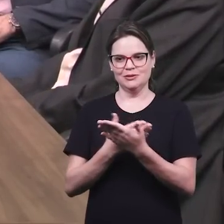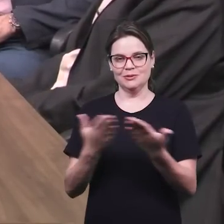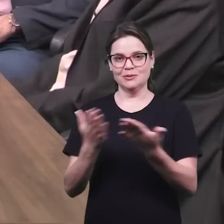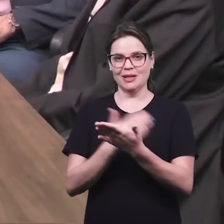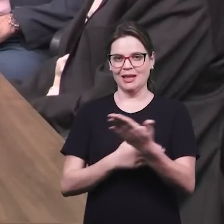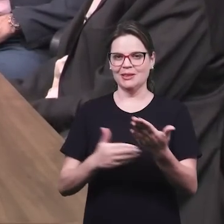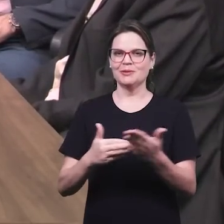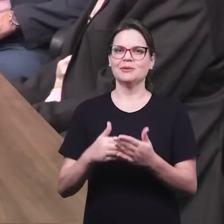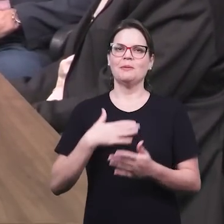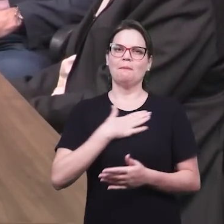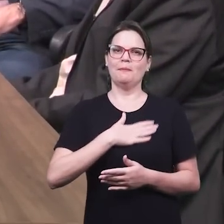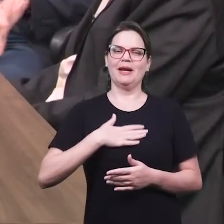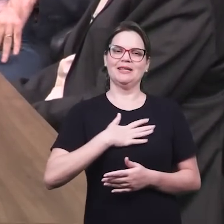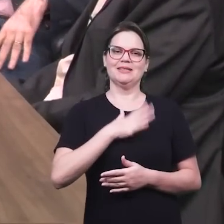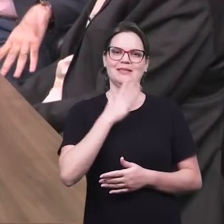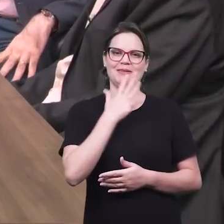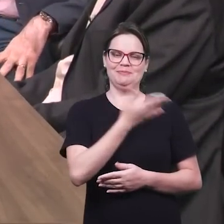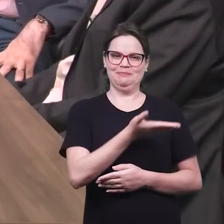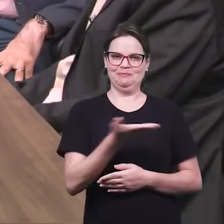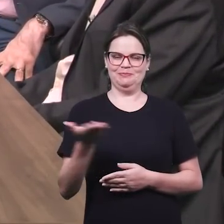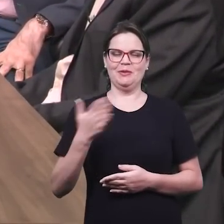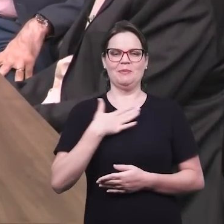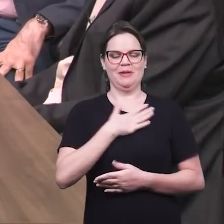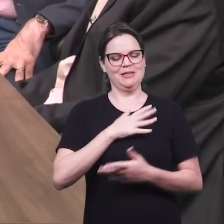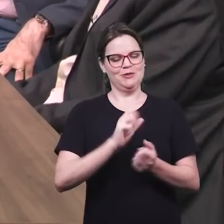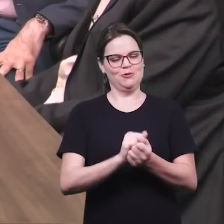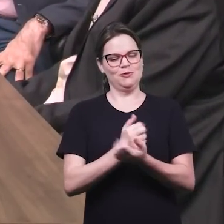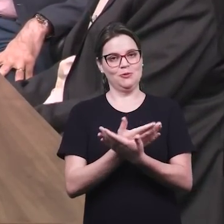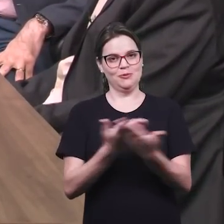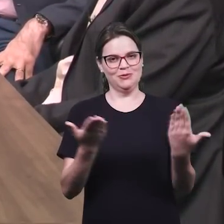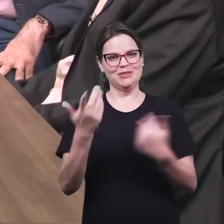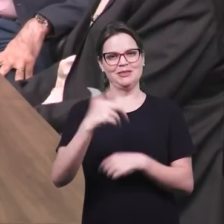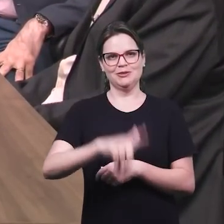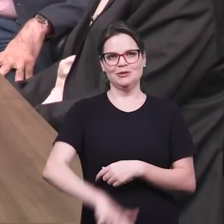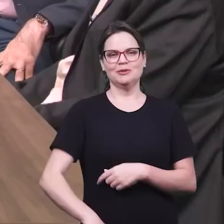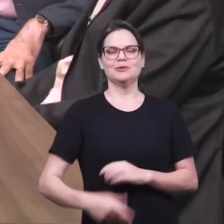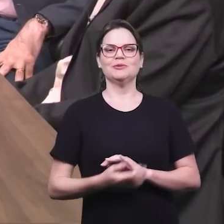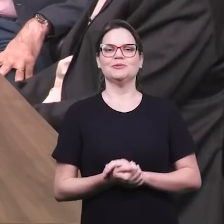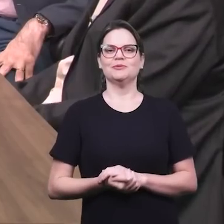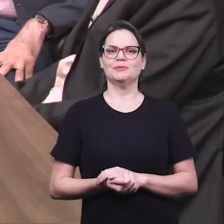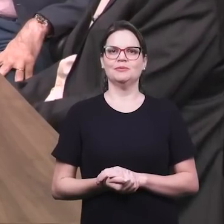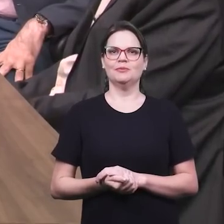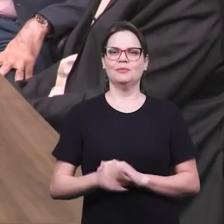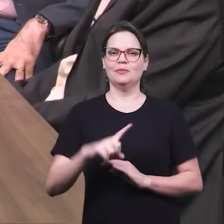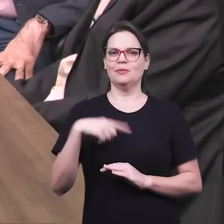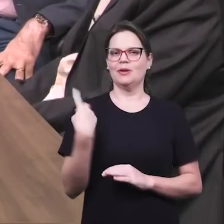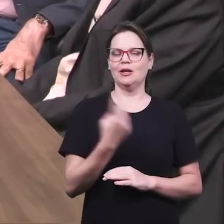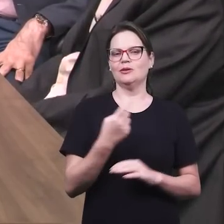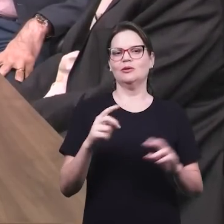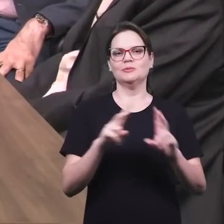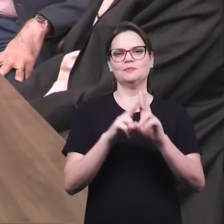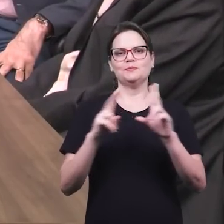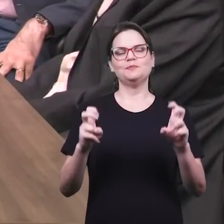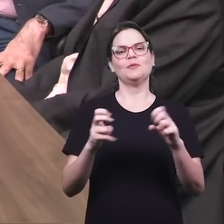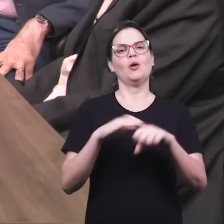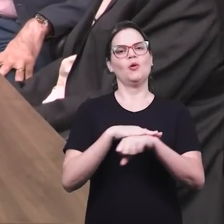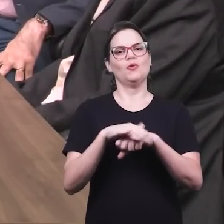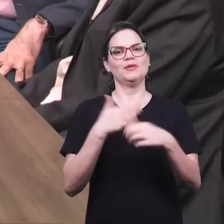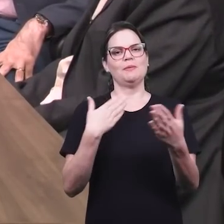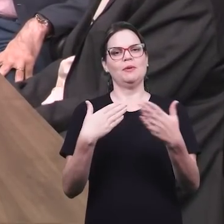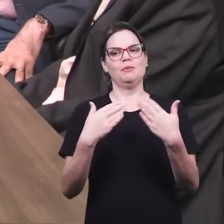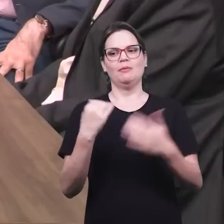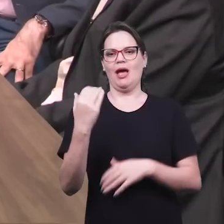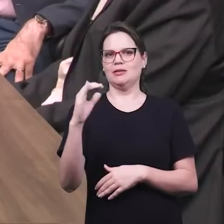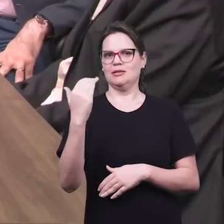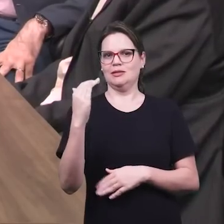É um grande prazer estar aqui novamente para entendermos mais um pouco da ciência e aplicando a fé em nossas